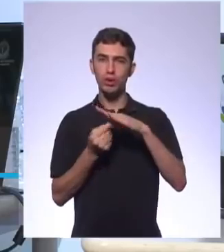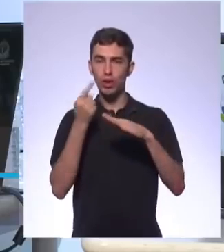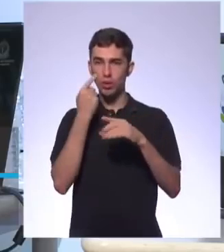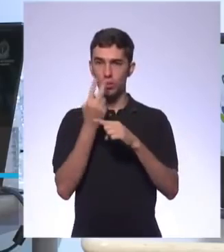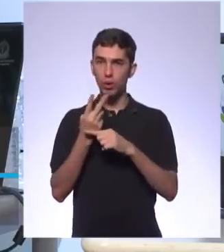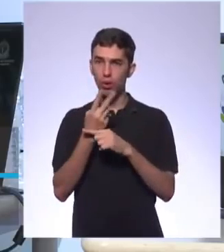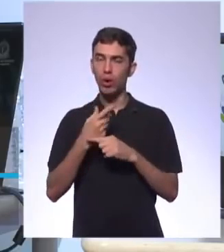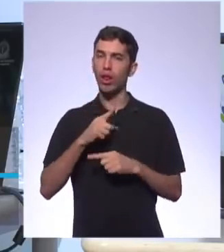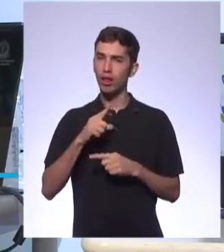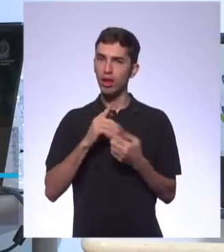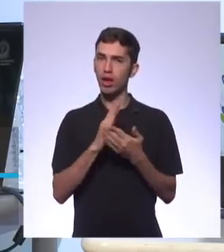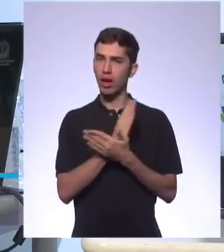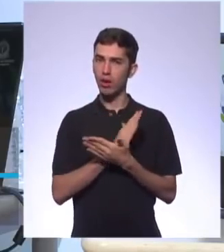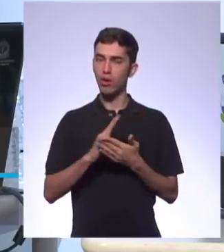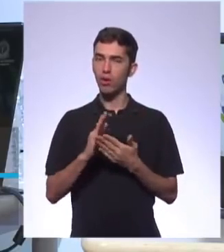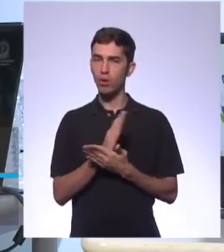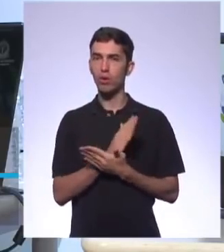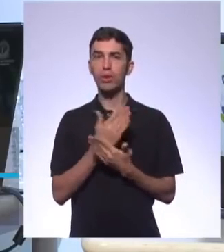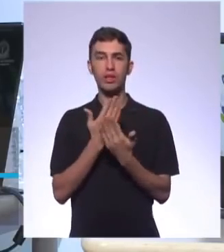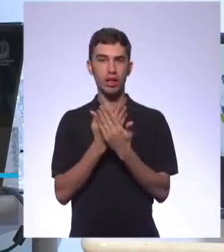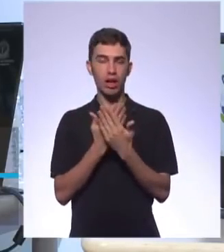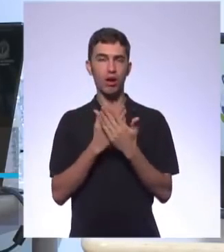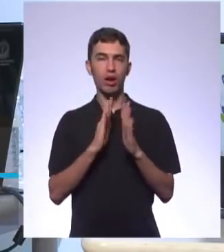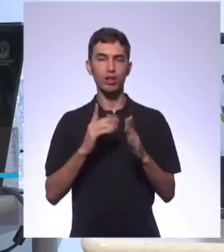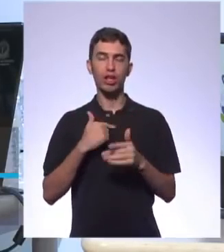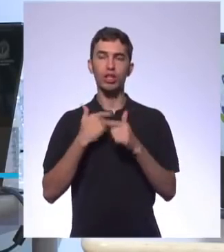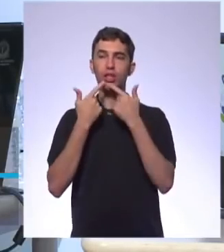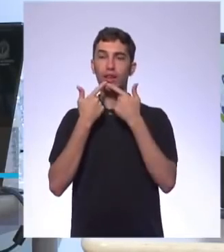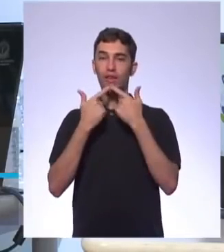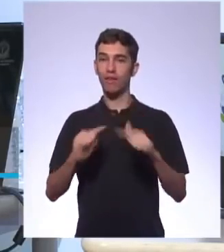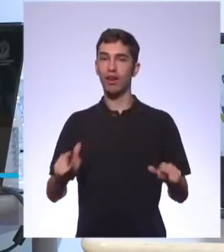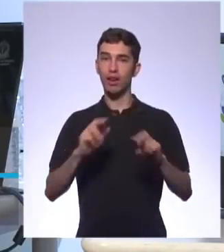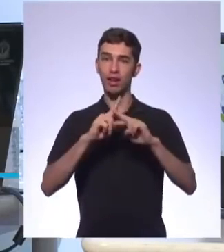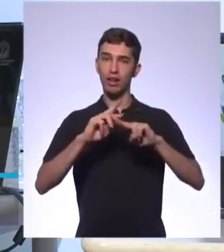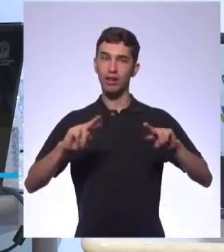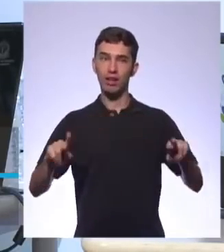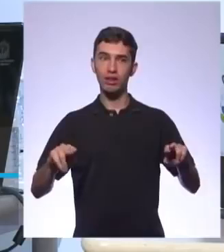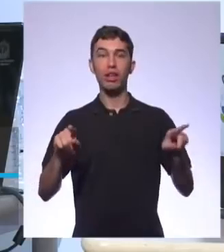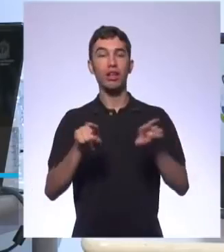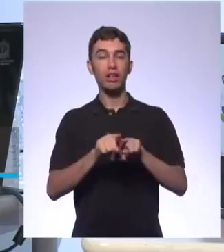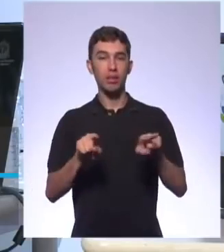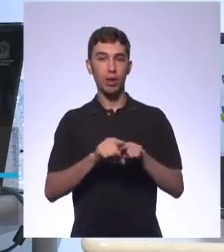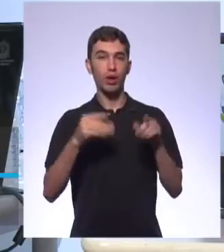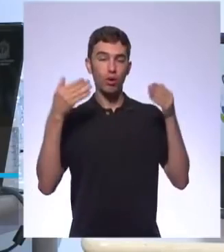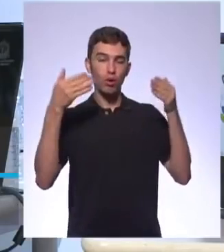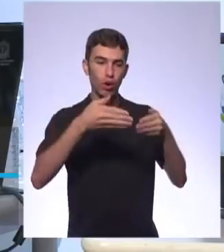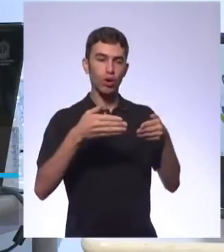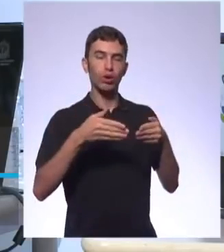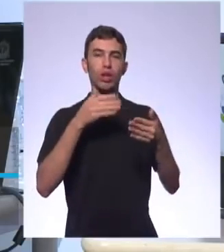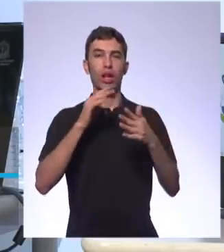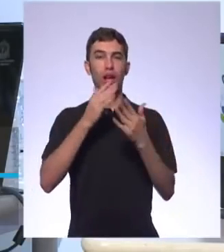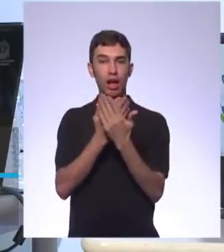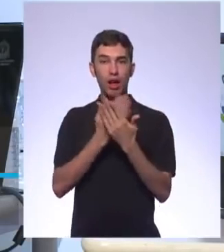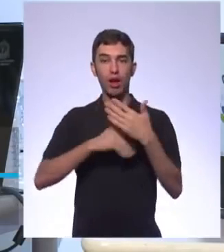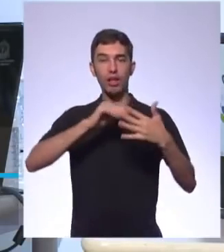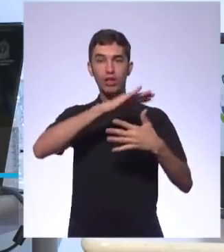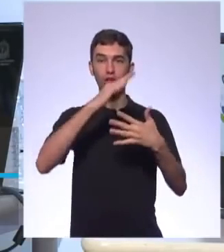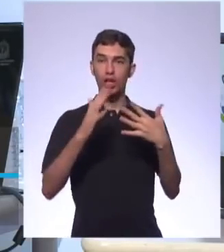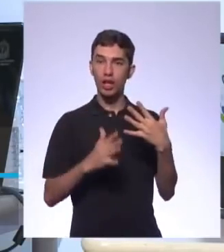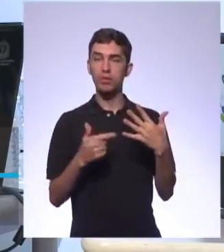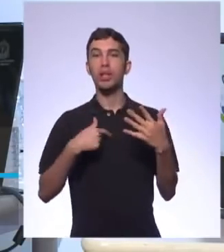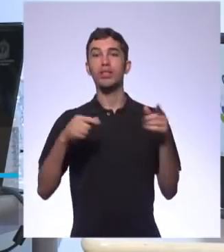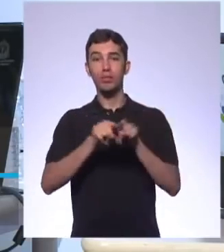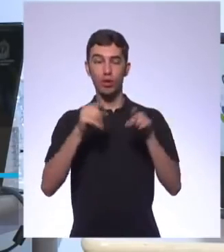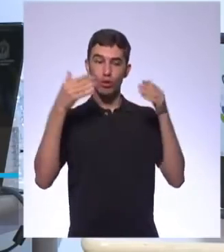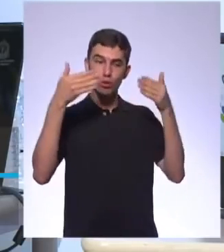repositório, tem algumas aulas já de variantes linguísticas. Inclusive, a aula de Libras foi focada nisso também, certo? O que nós fizemos?